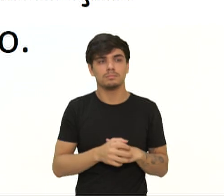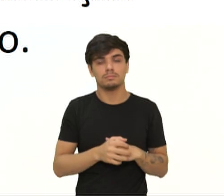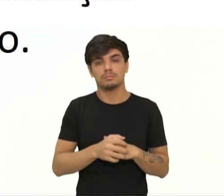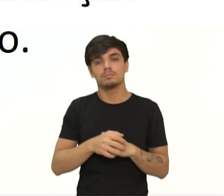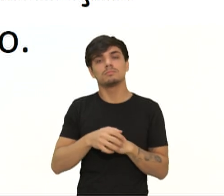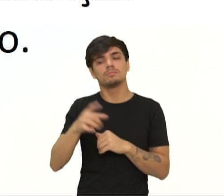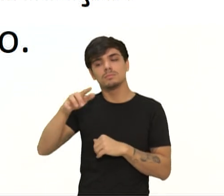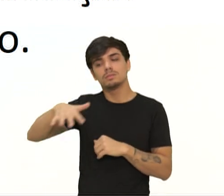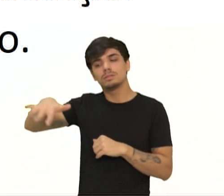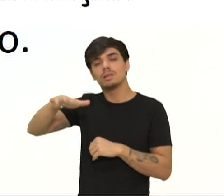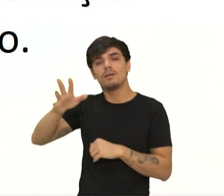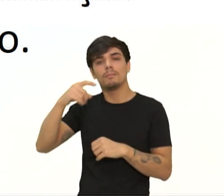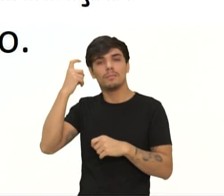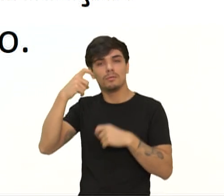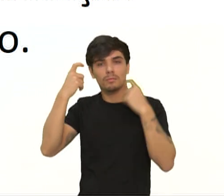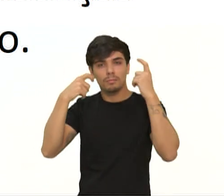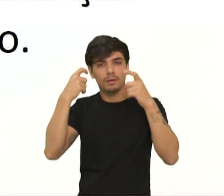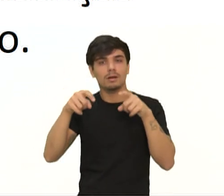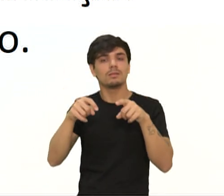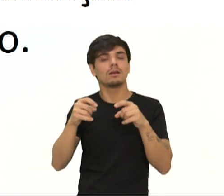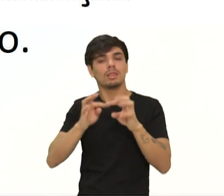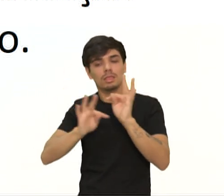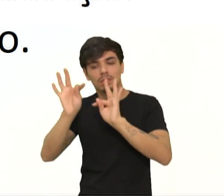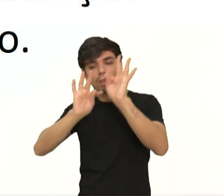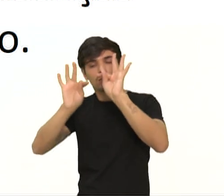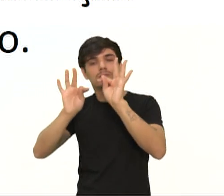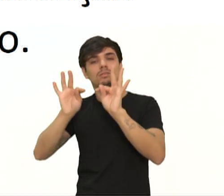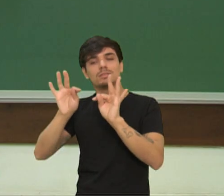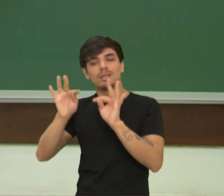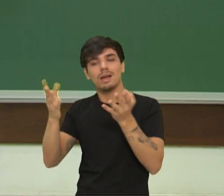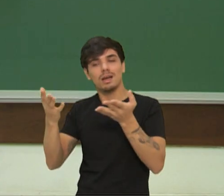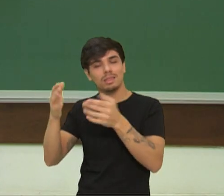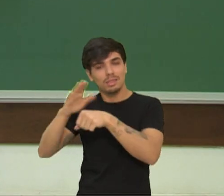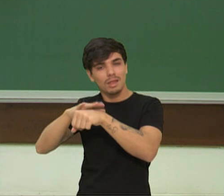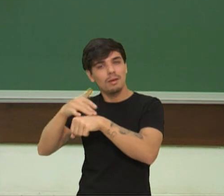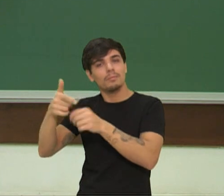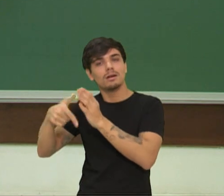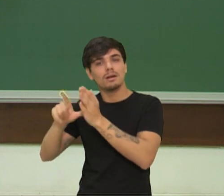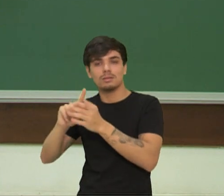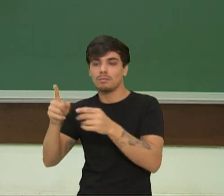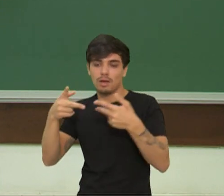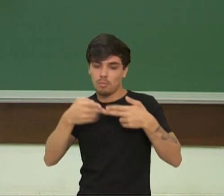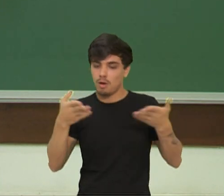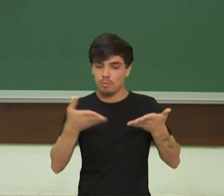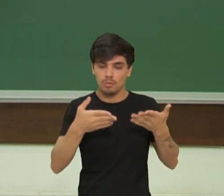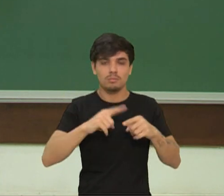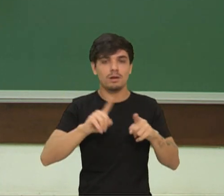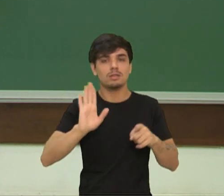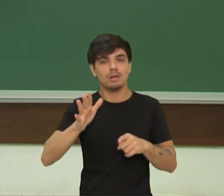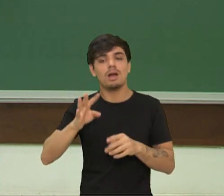da época de 1909. Não é igual a nossa tecnologia, mas para eles eram grandes avanços tecnológicos.